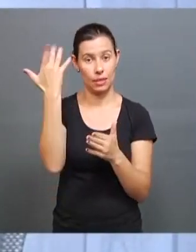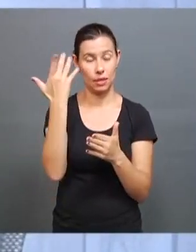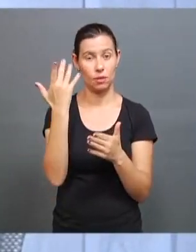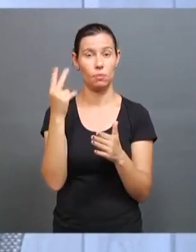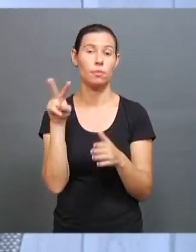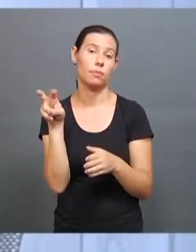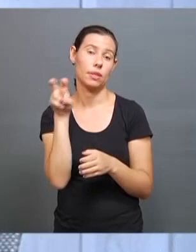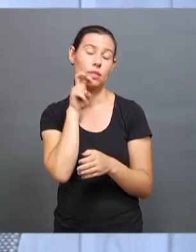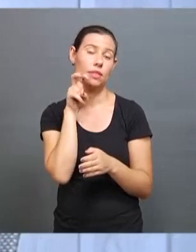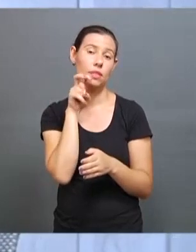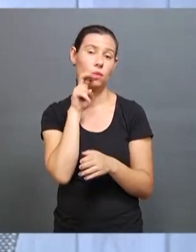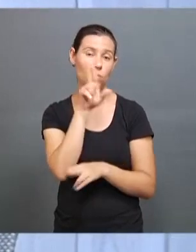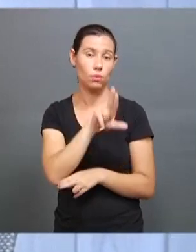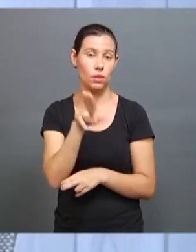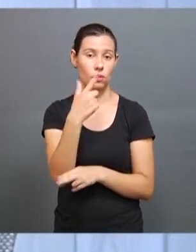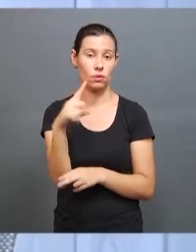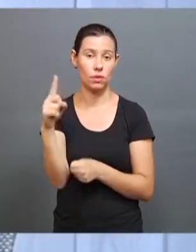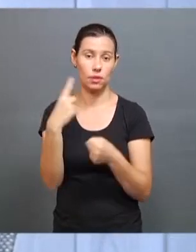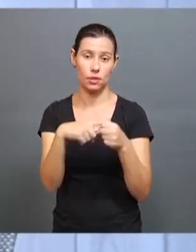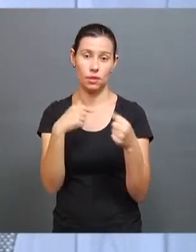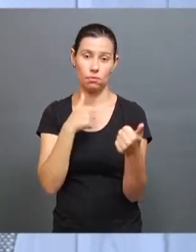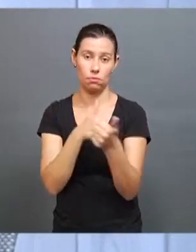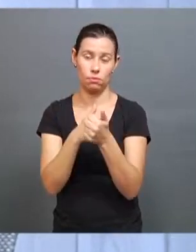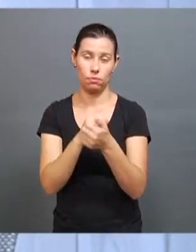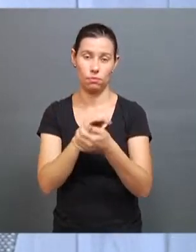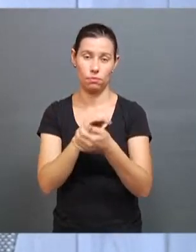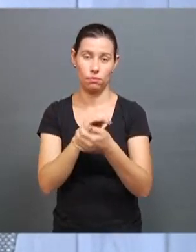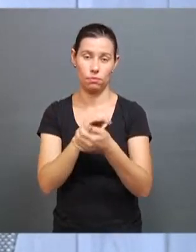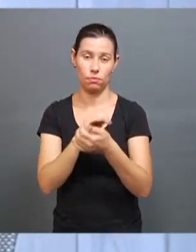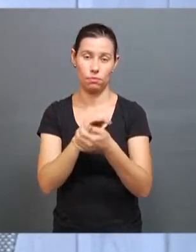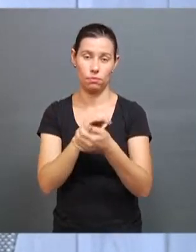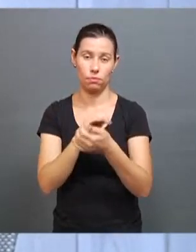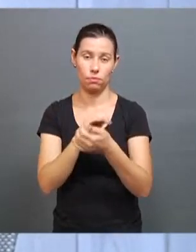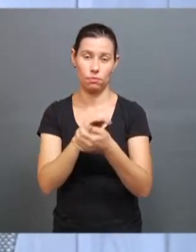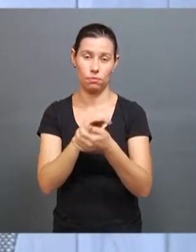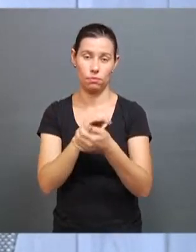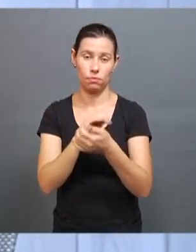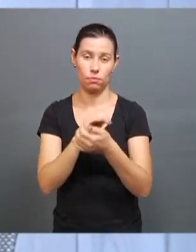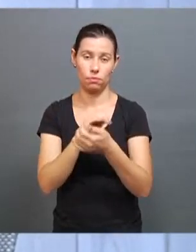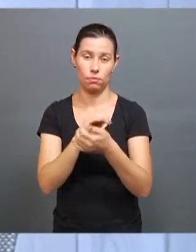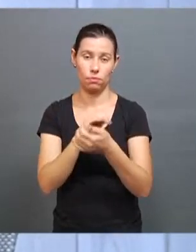esta quinta-feira em Uberlândia e outros municípios da região.